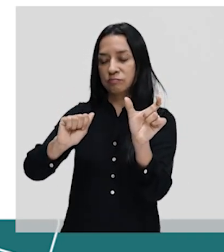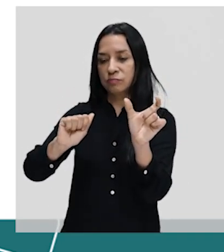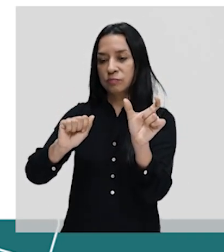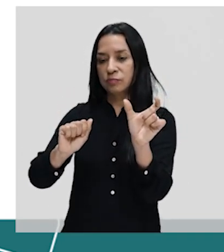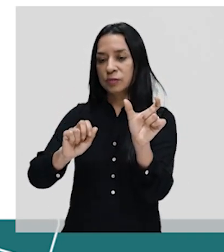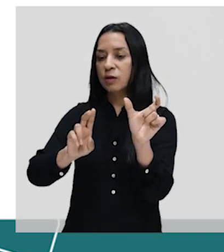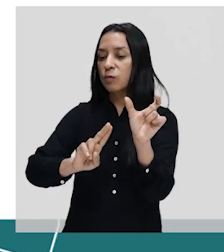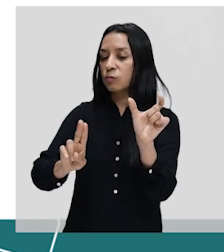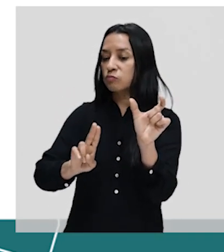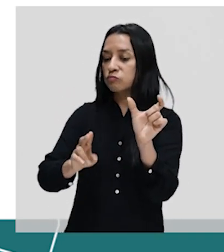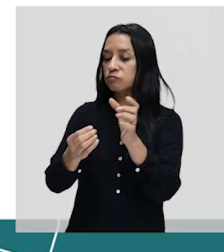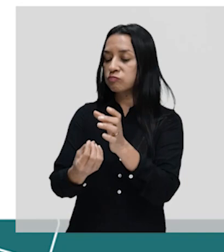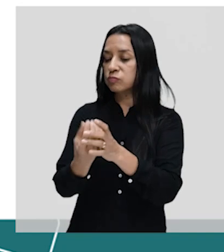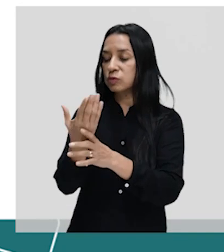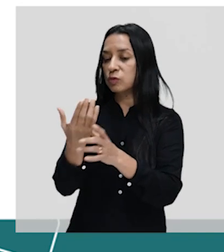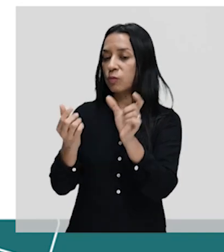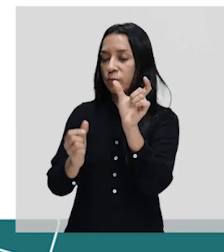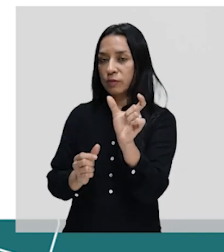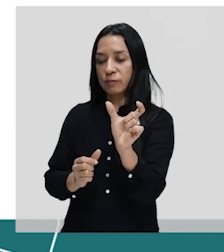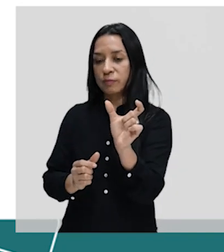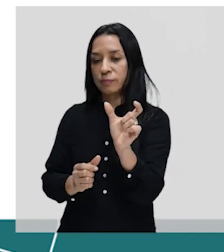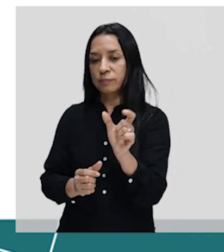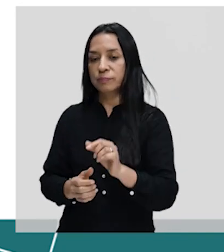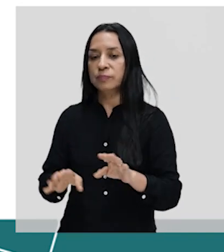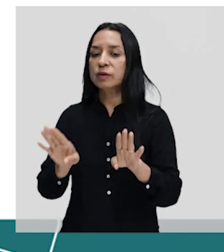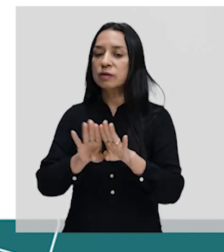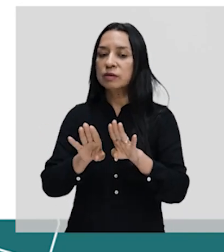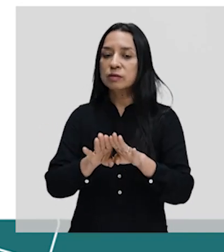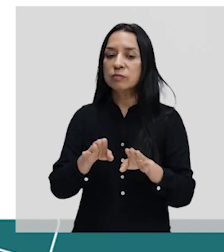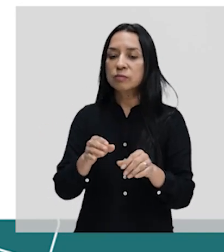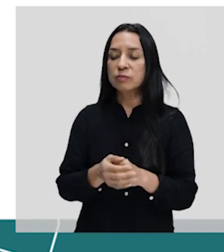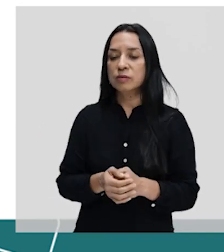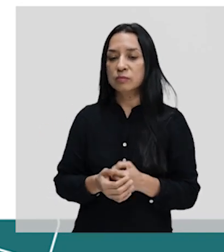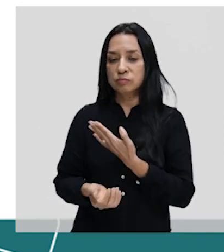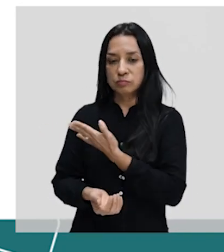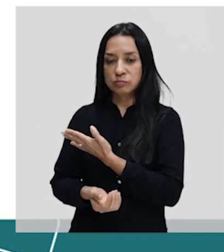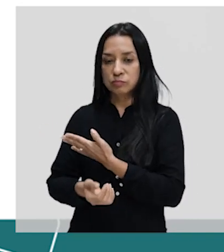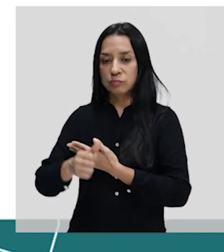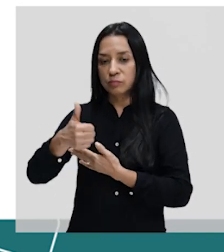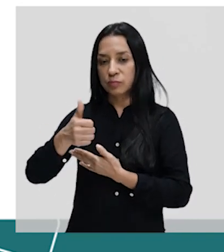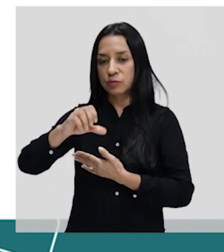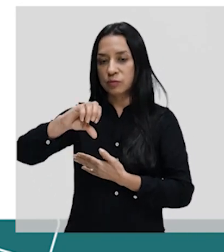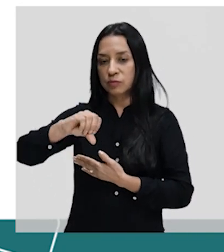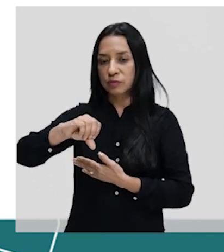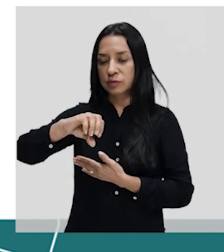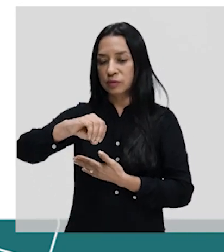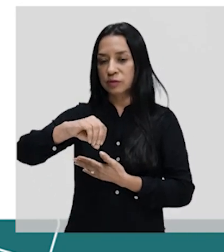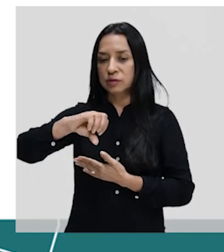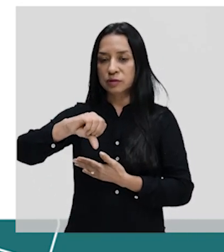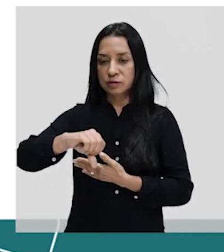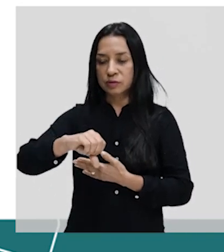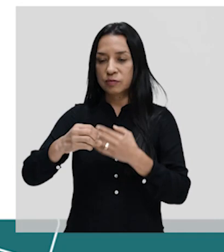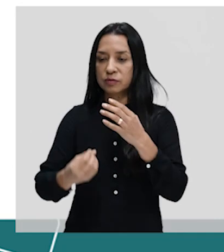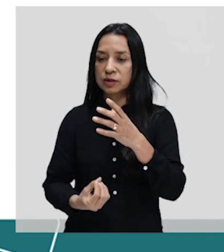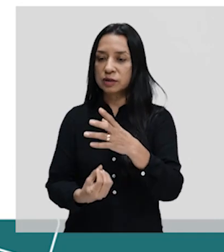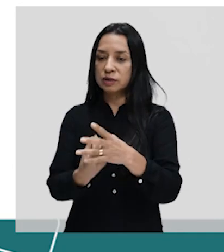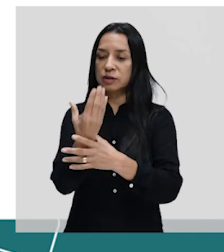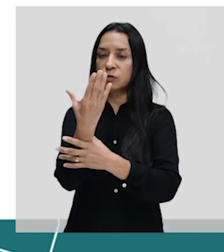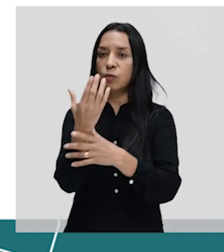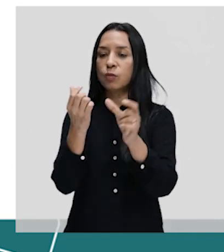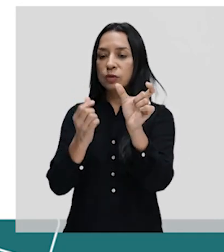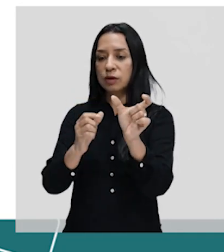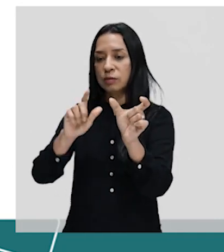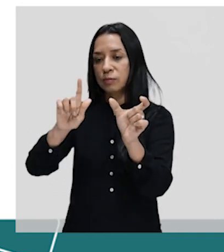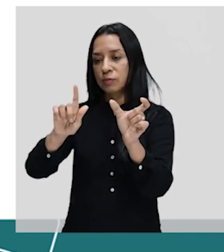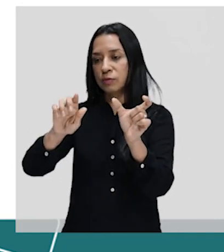o nome genética. Em 1909, W. L. Jansen ele criou o termo gene e em